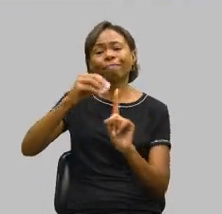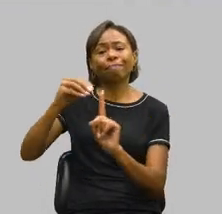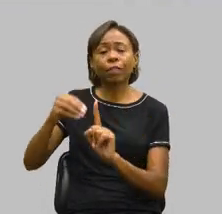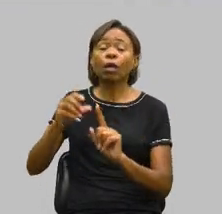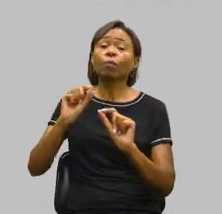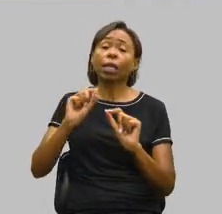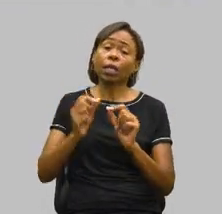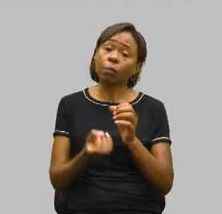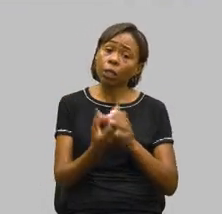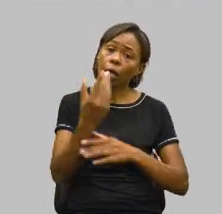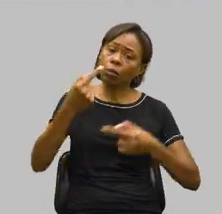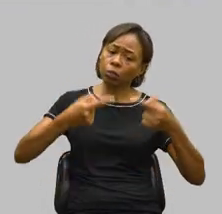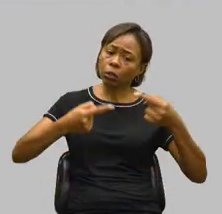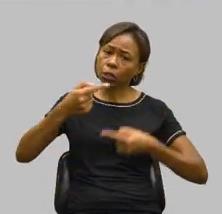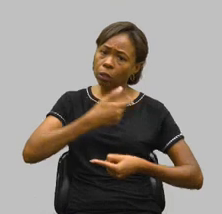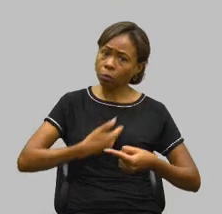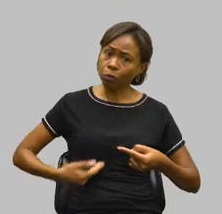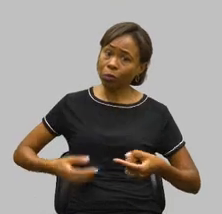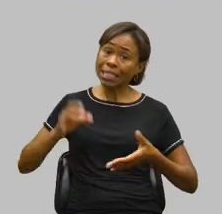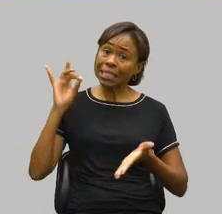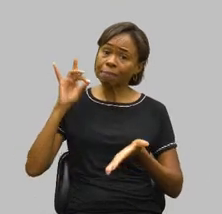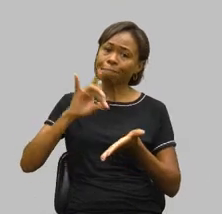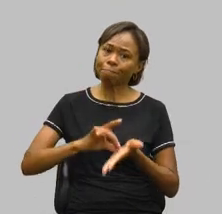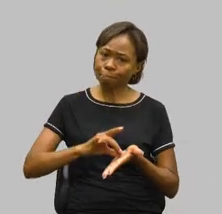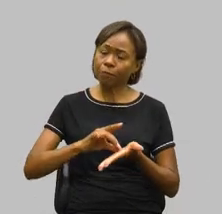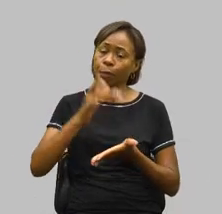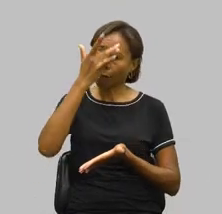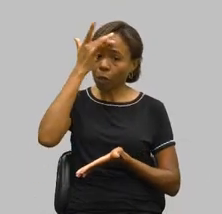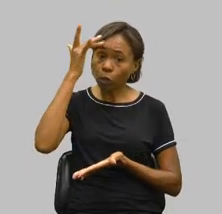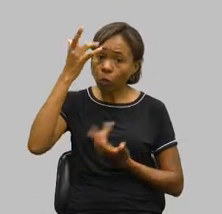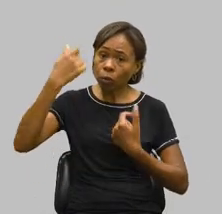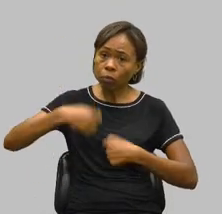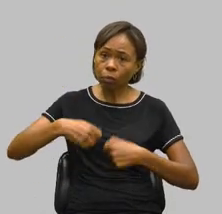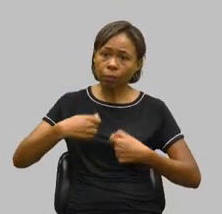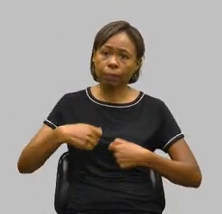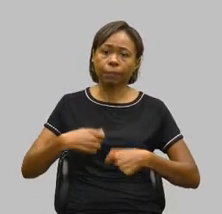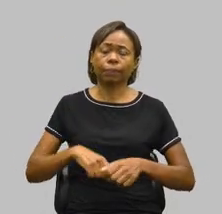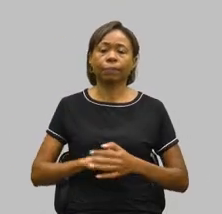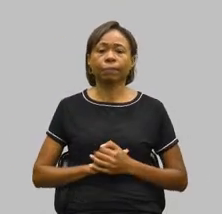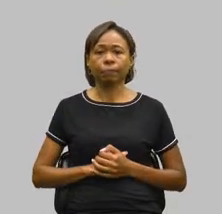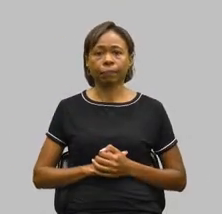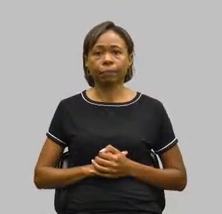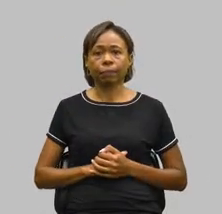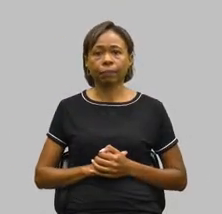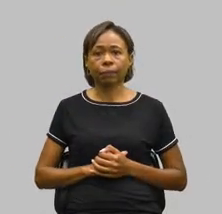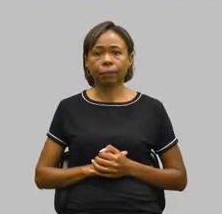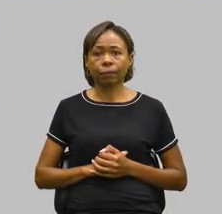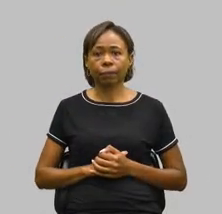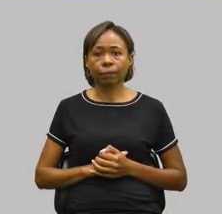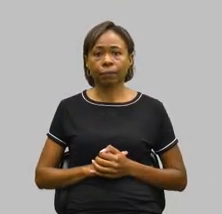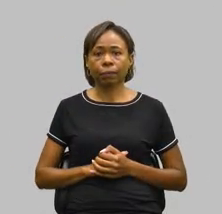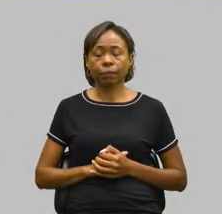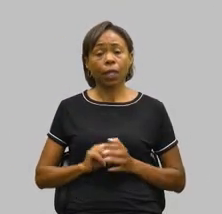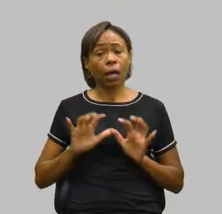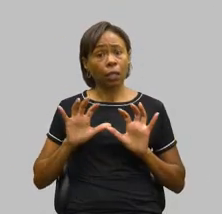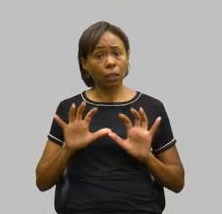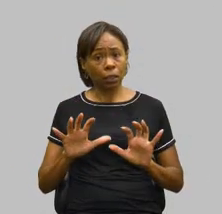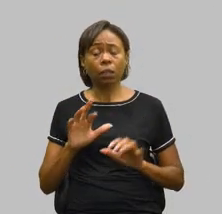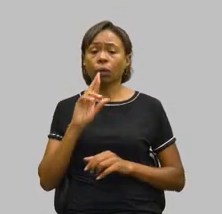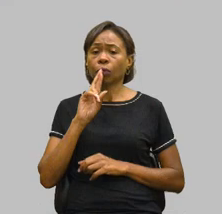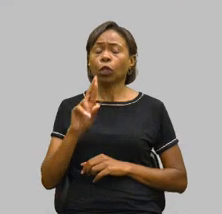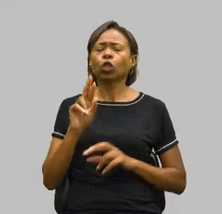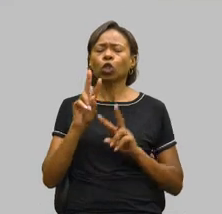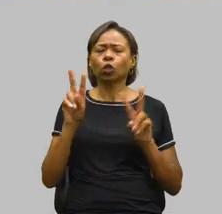aplicada de forma efetiva para quem precisa eh e nessa forma também respondendo o